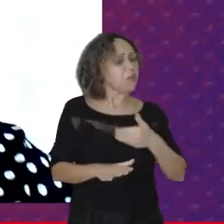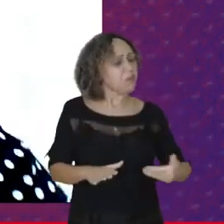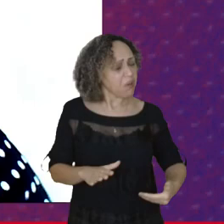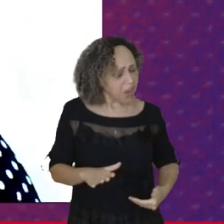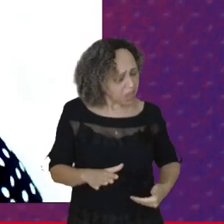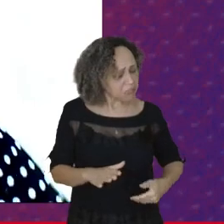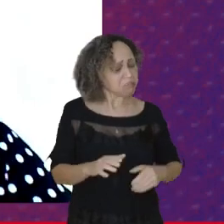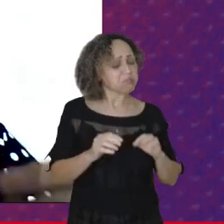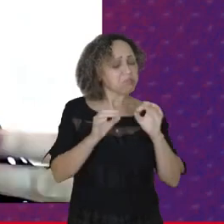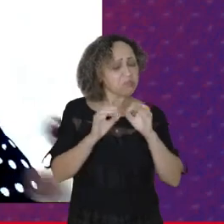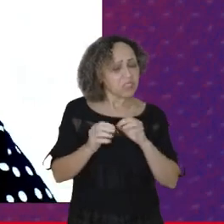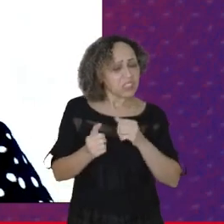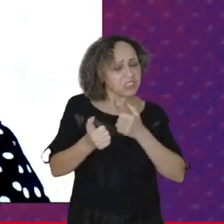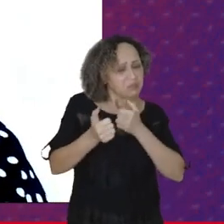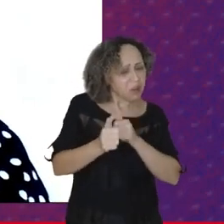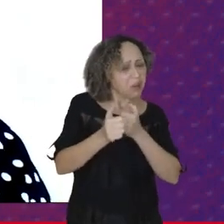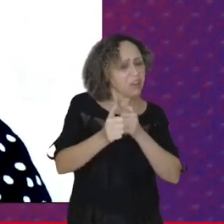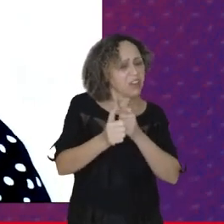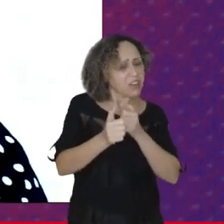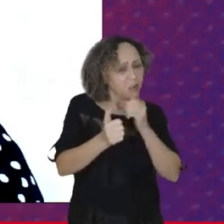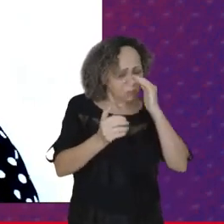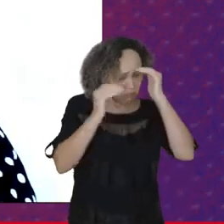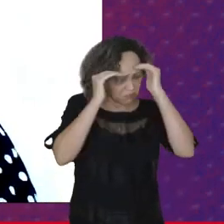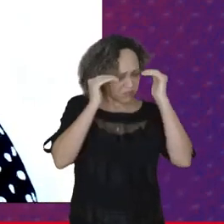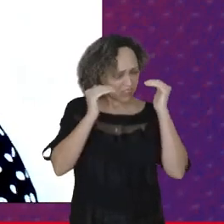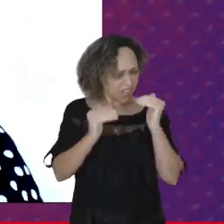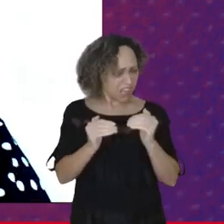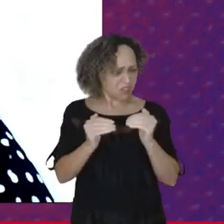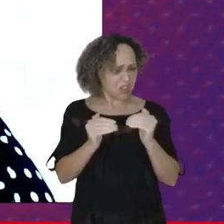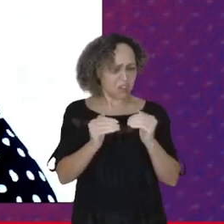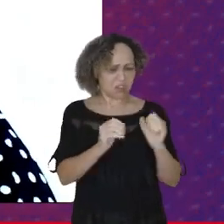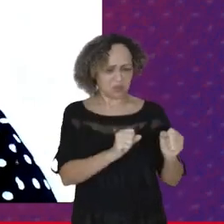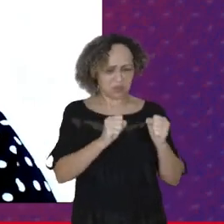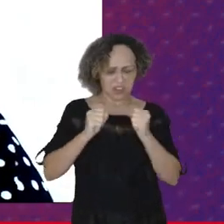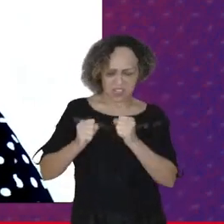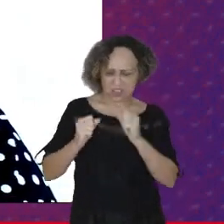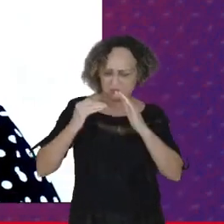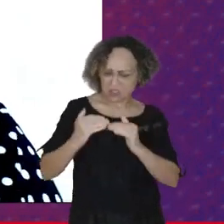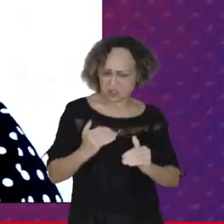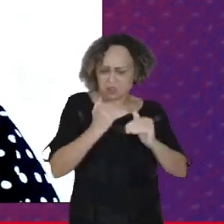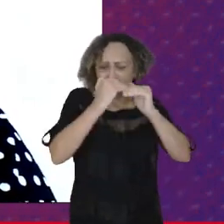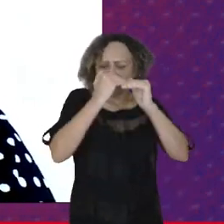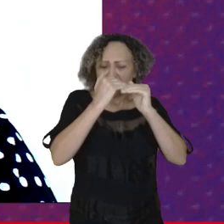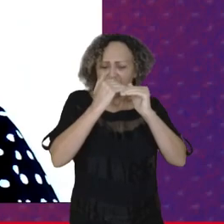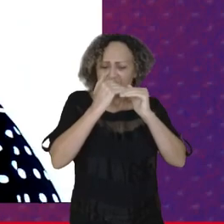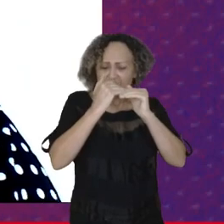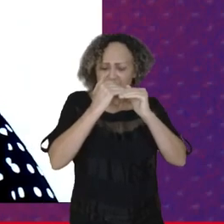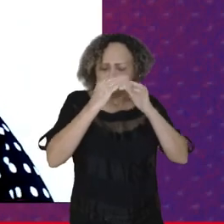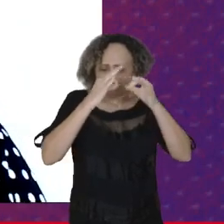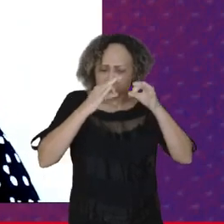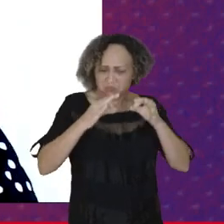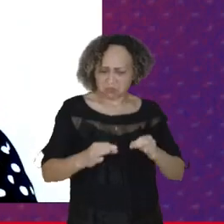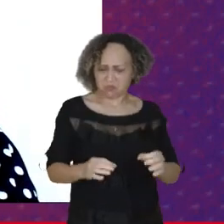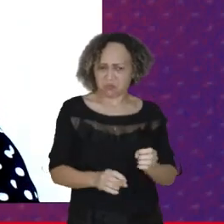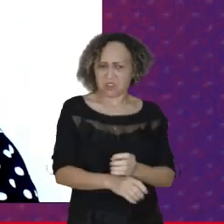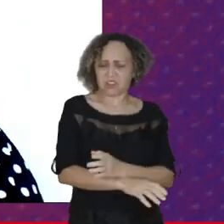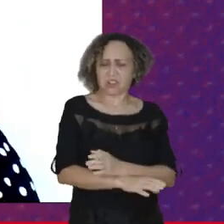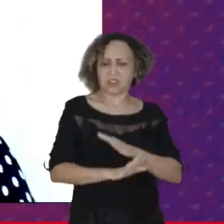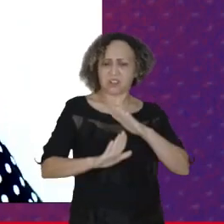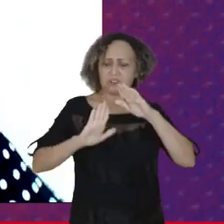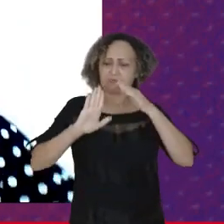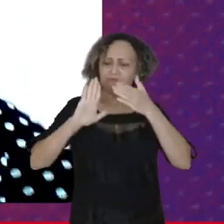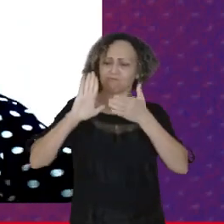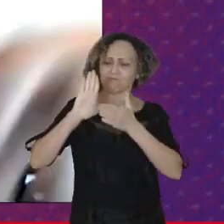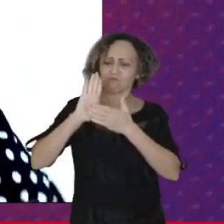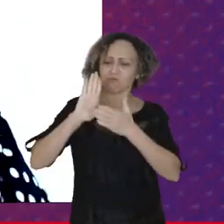de empoderamento, de superação das desigualdades e de consolidação de propostas